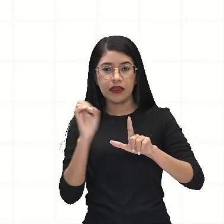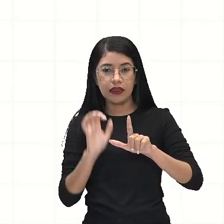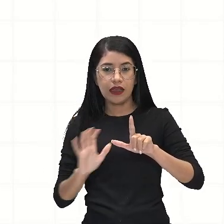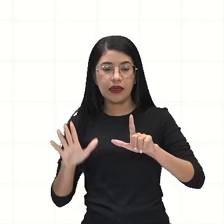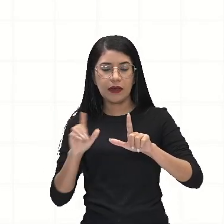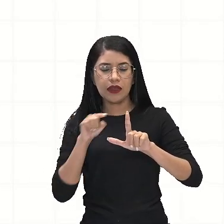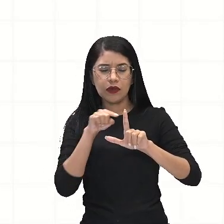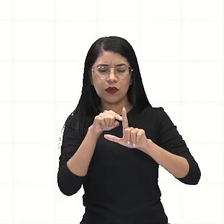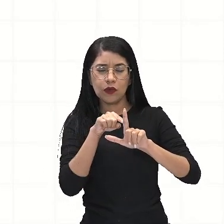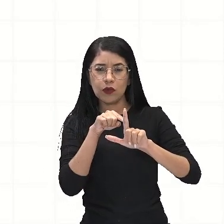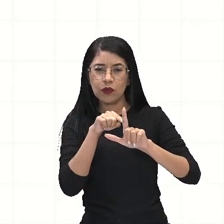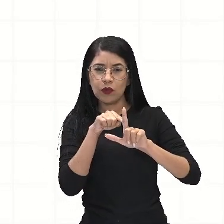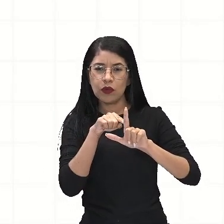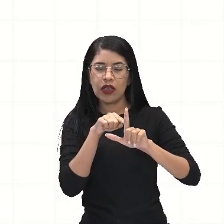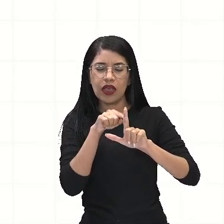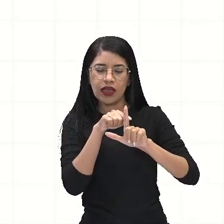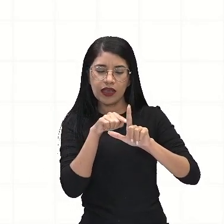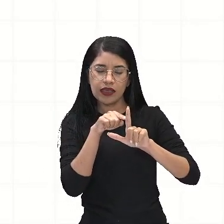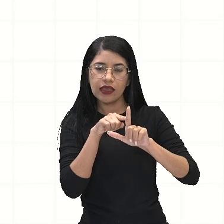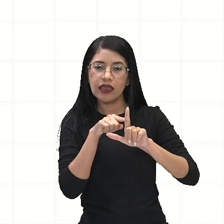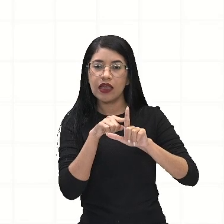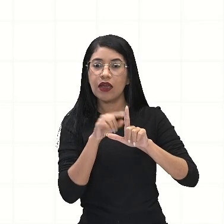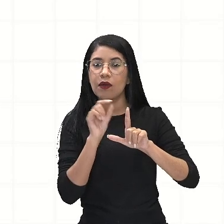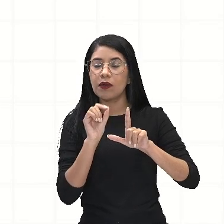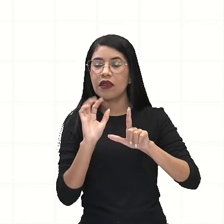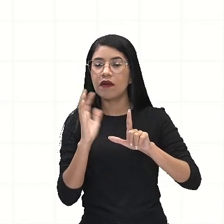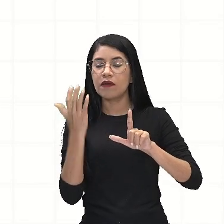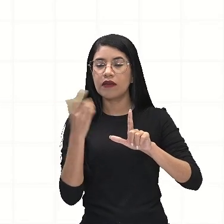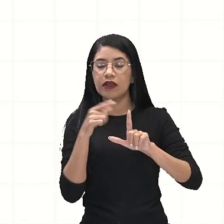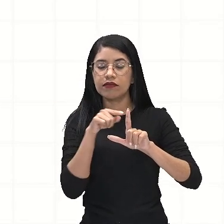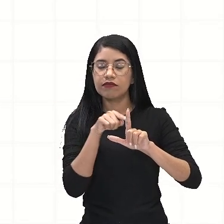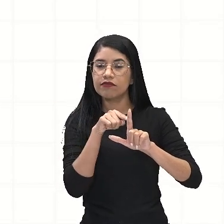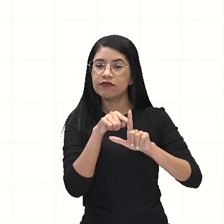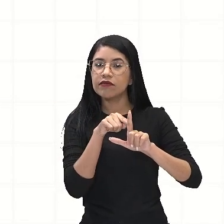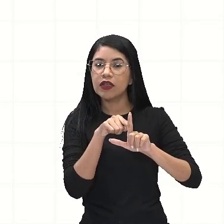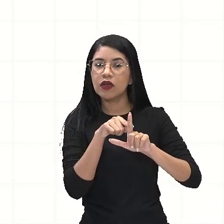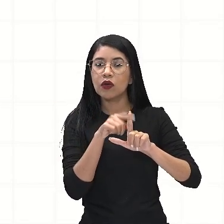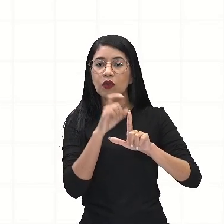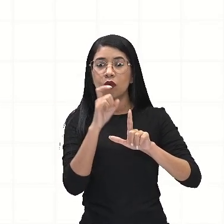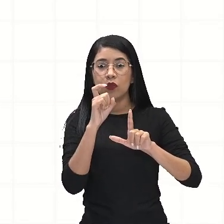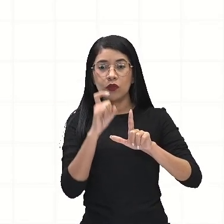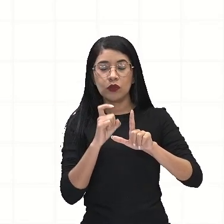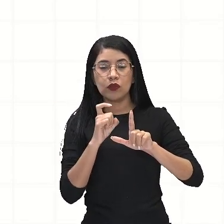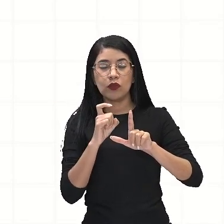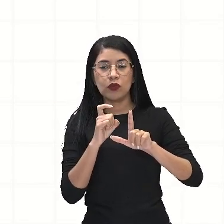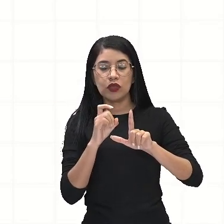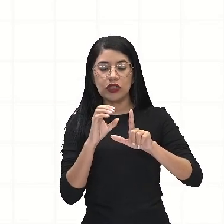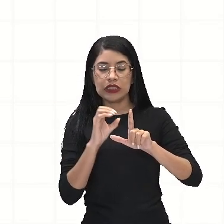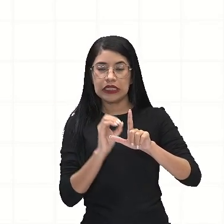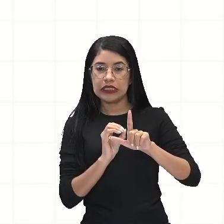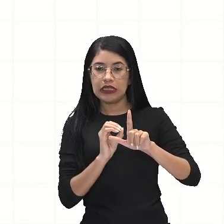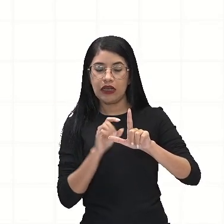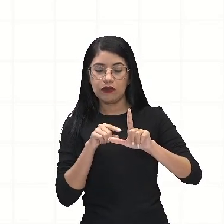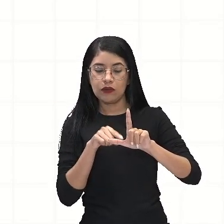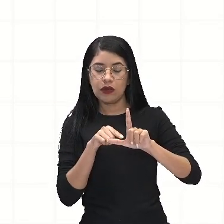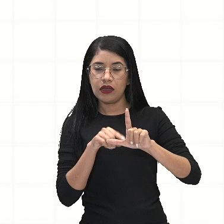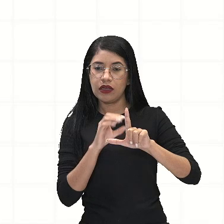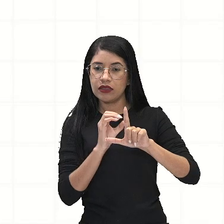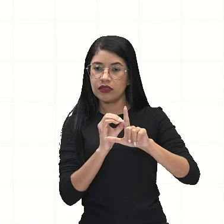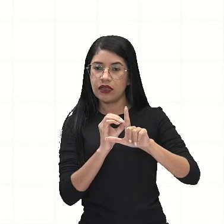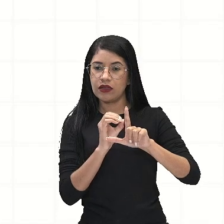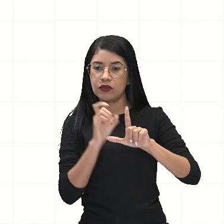corte nesse ponto, o que acontece nesse ponto? O meu x, ele é zero, ó.